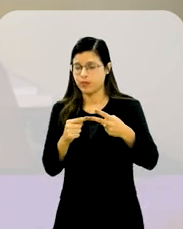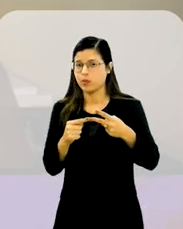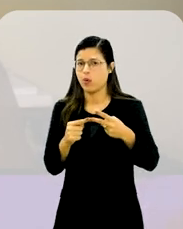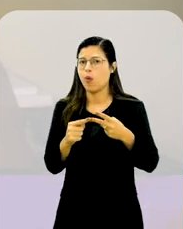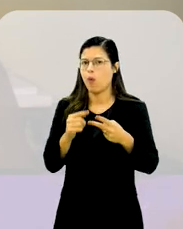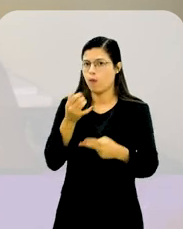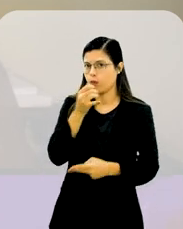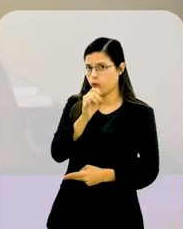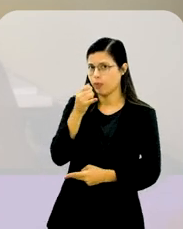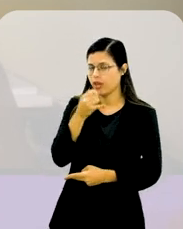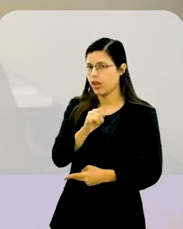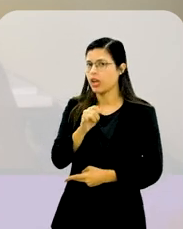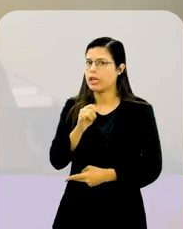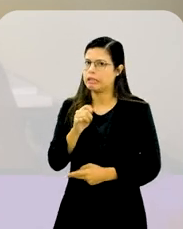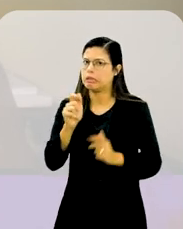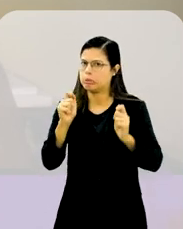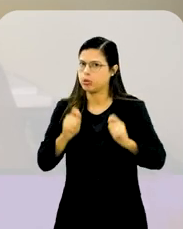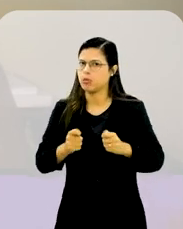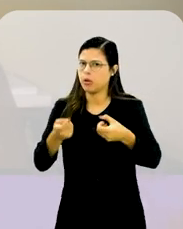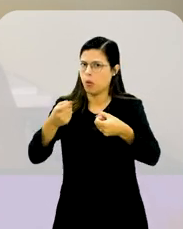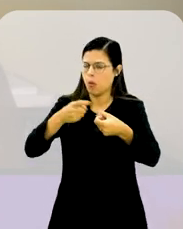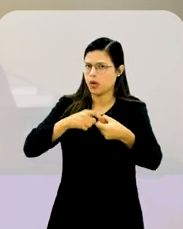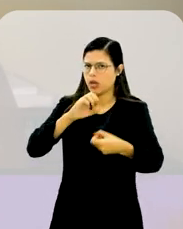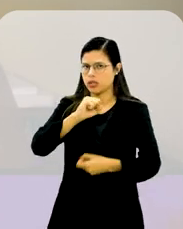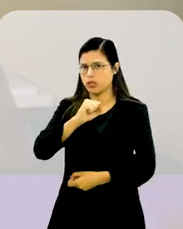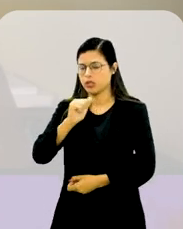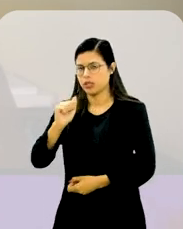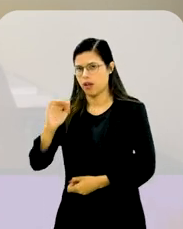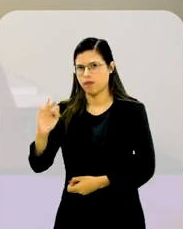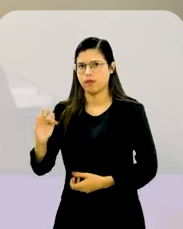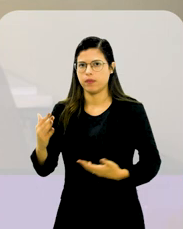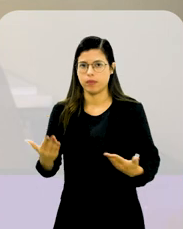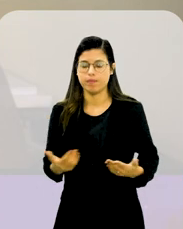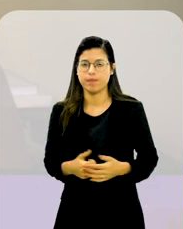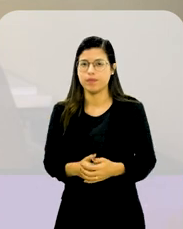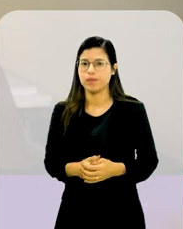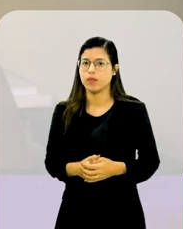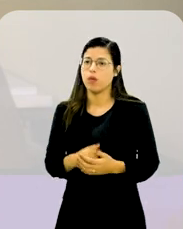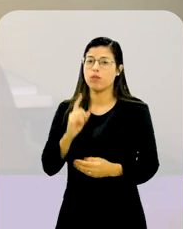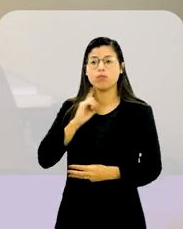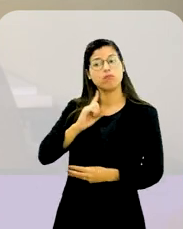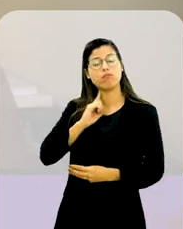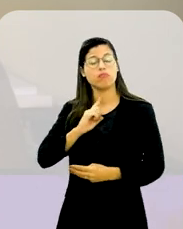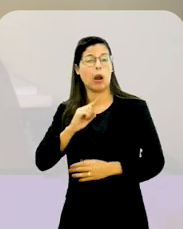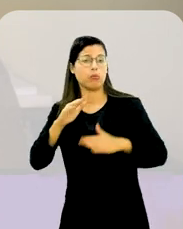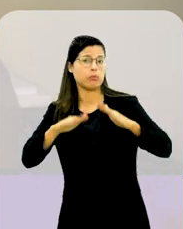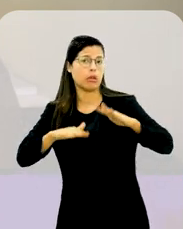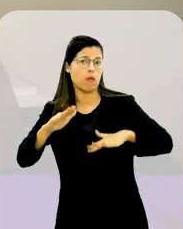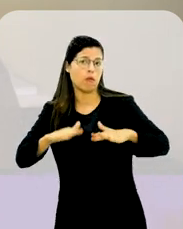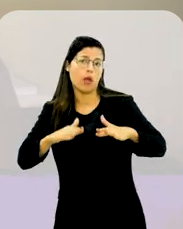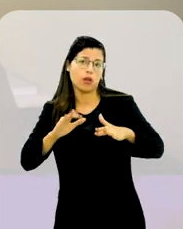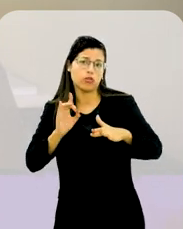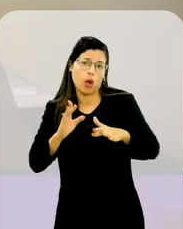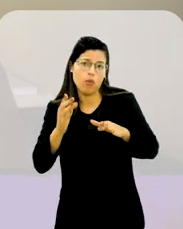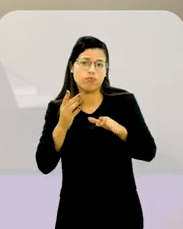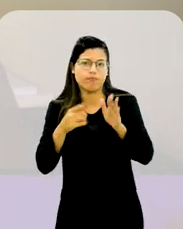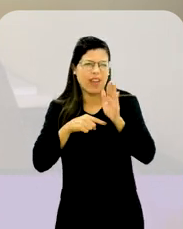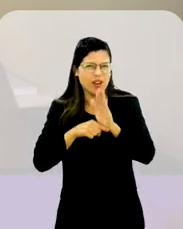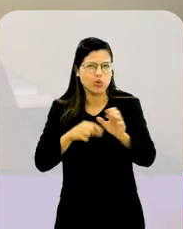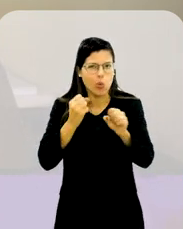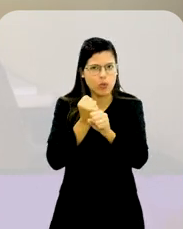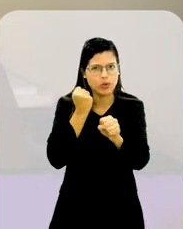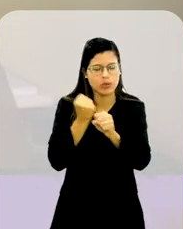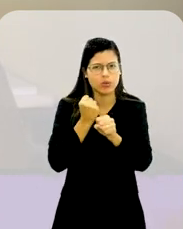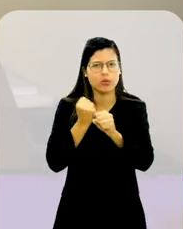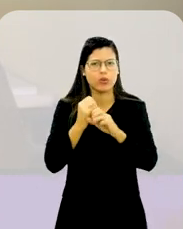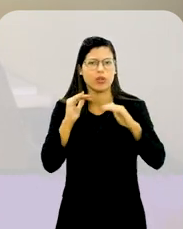entre os dois eu enxergo que o Fluminense tem mais chances de virar um assap do que o Flamengo Flamengo levanta essa